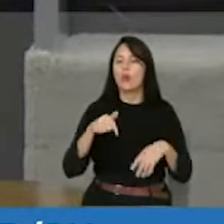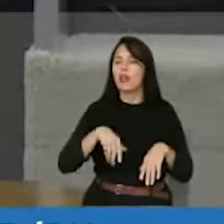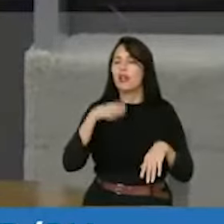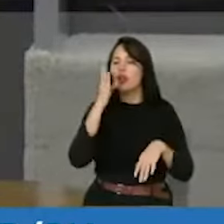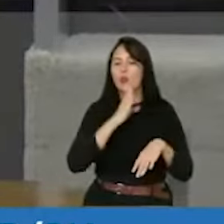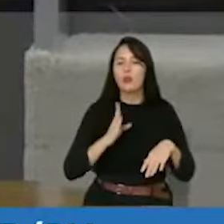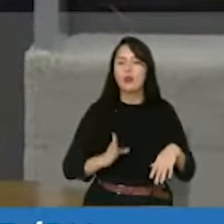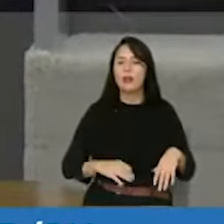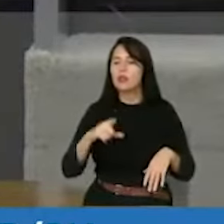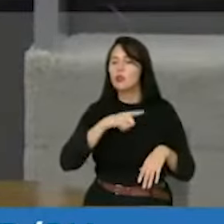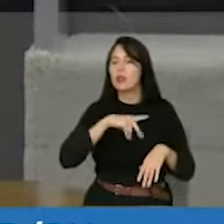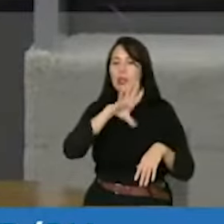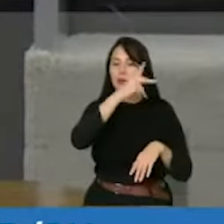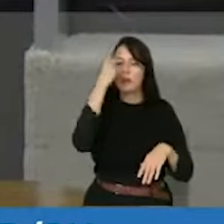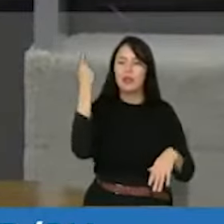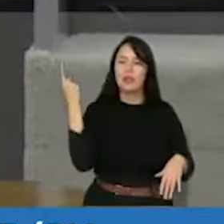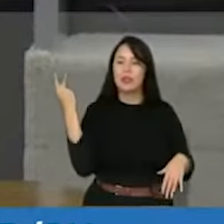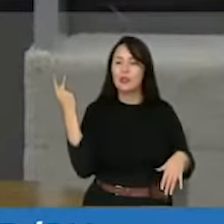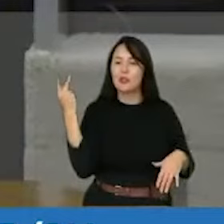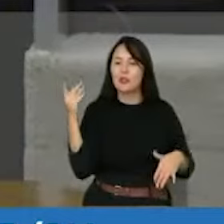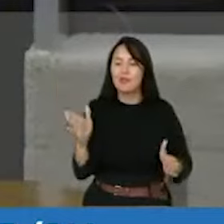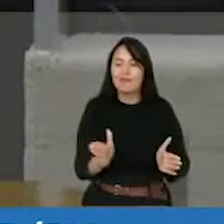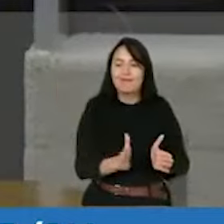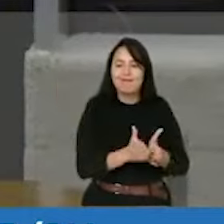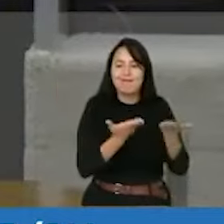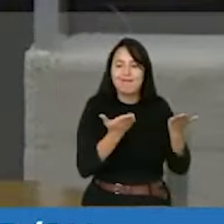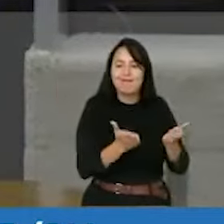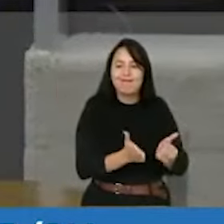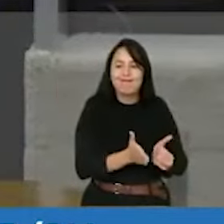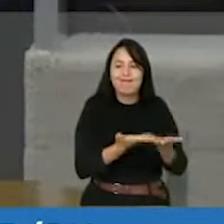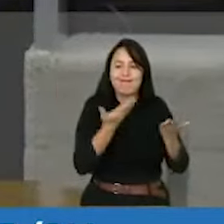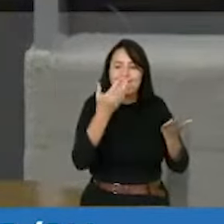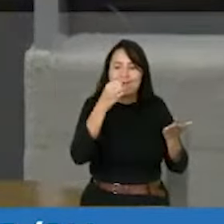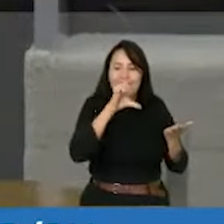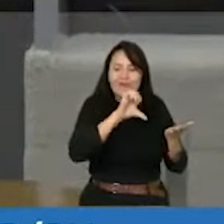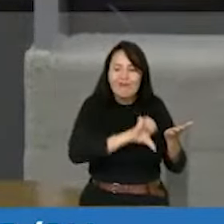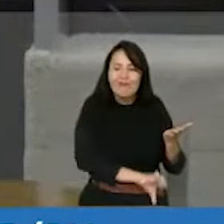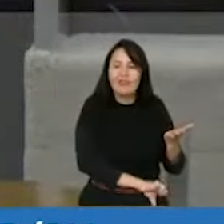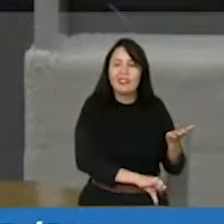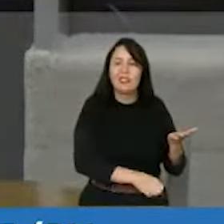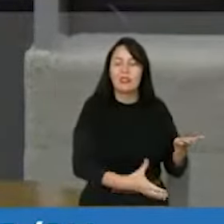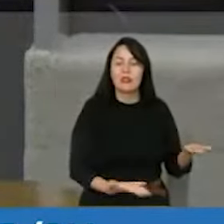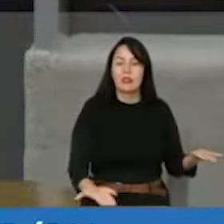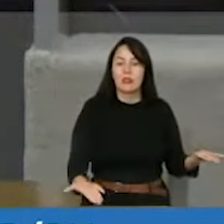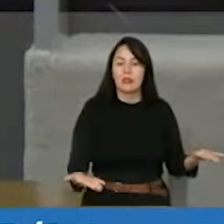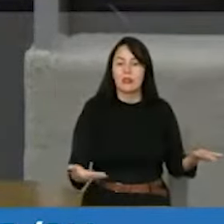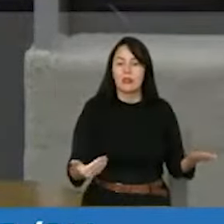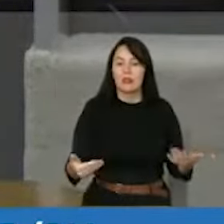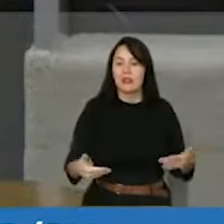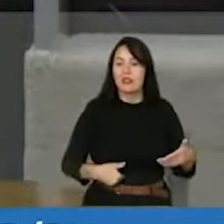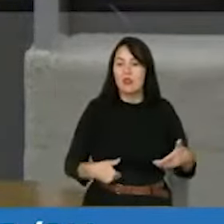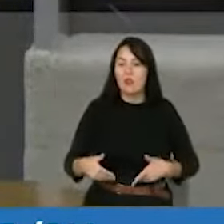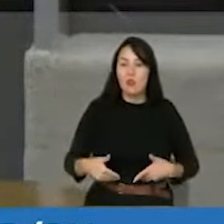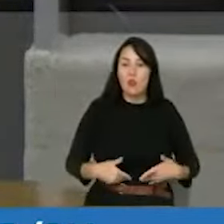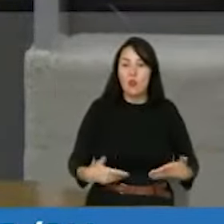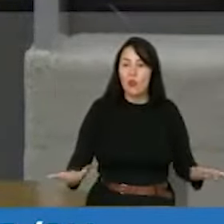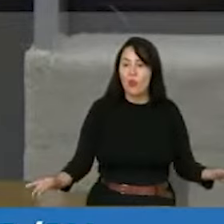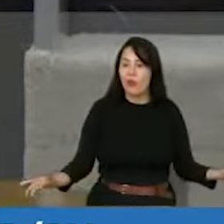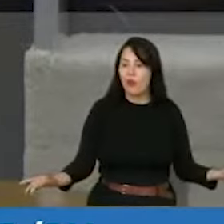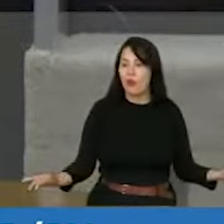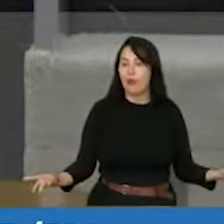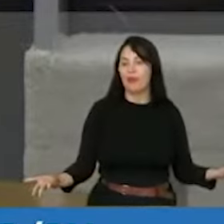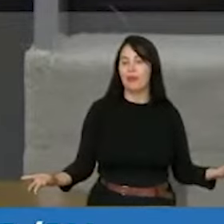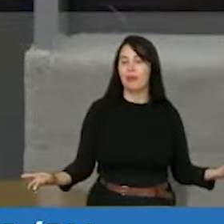em situação de extrema pobreza, de extrema vulnerabilidade social e com uma insegurança